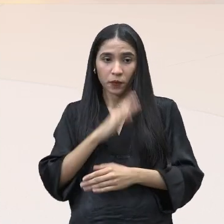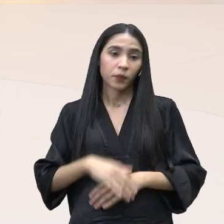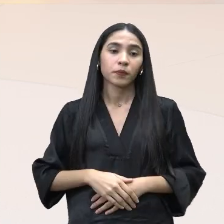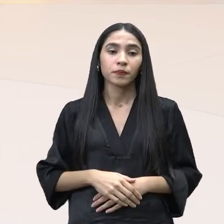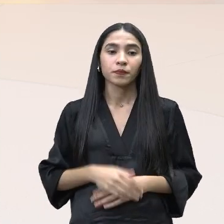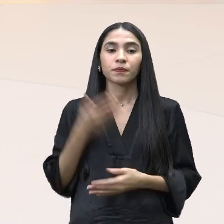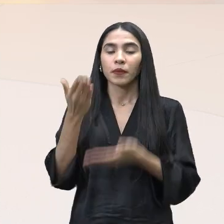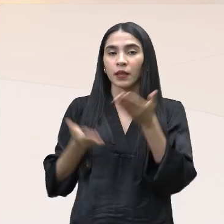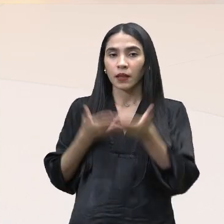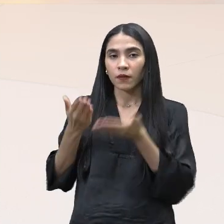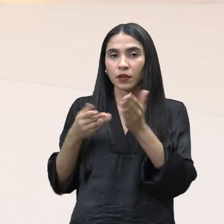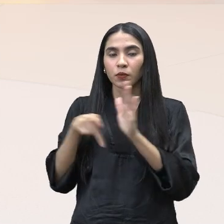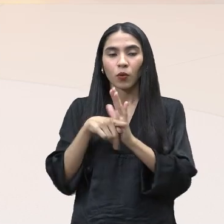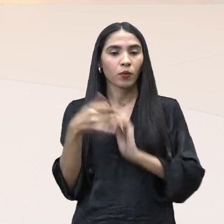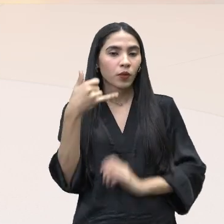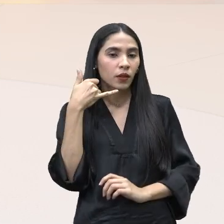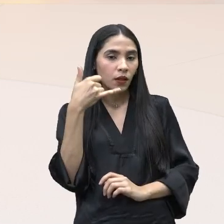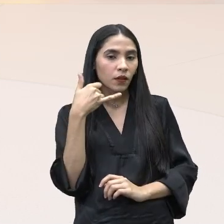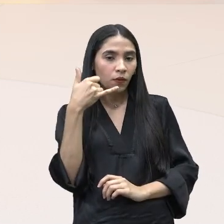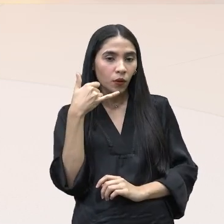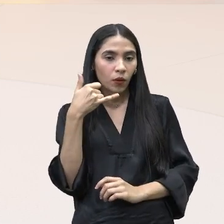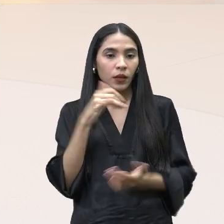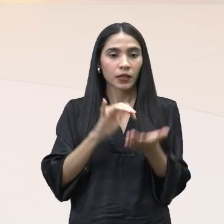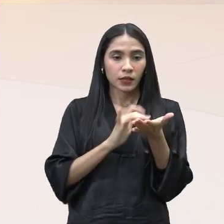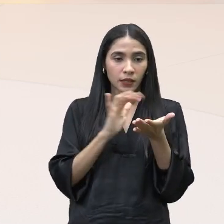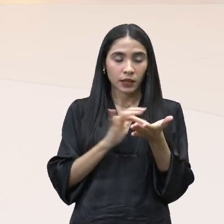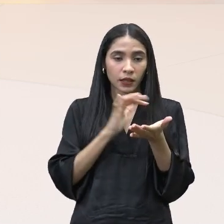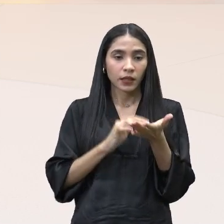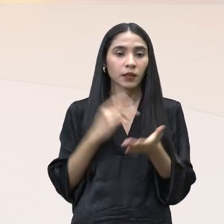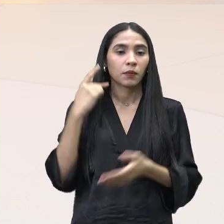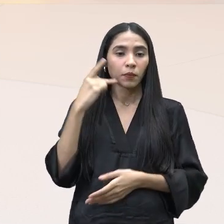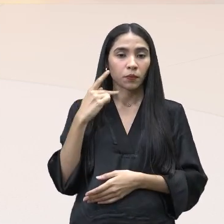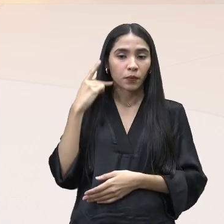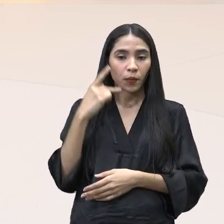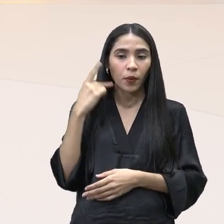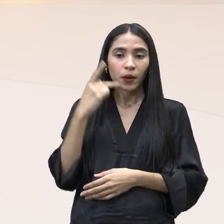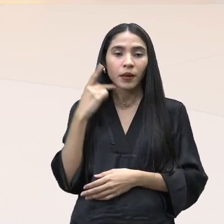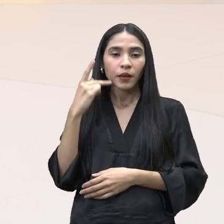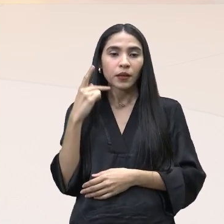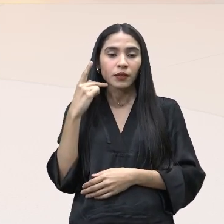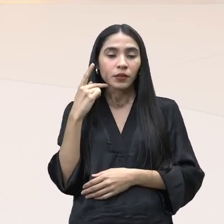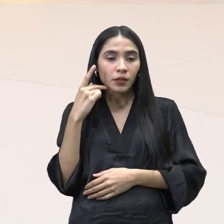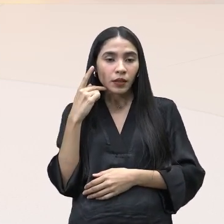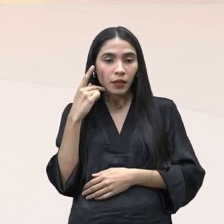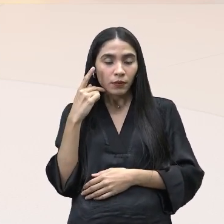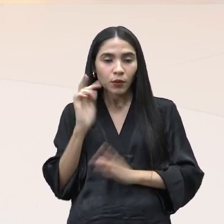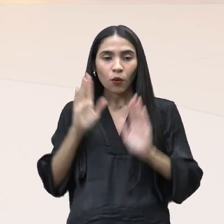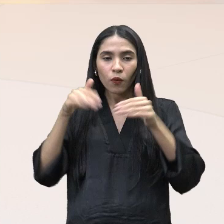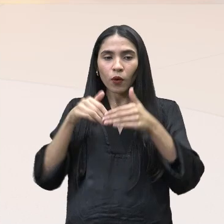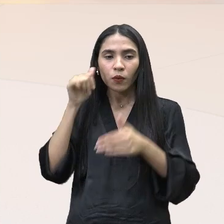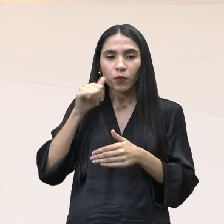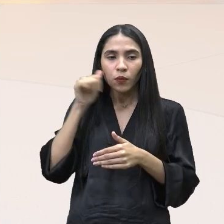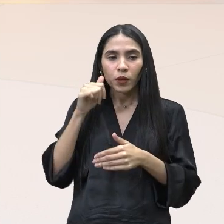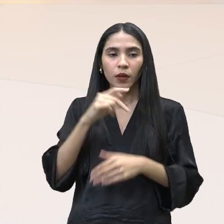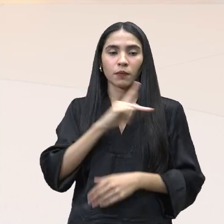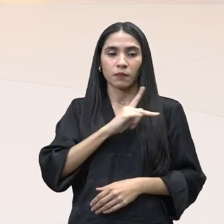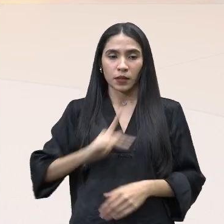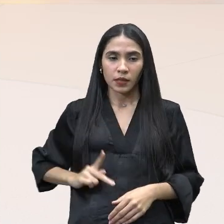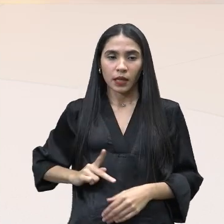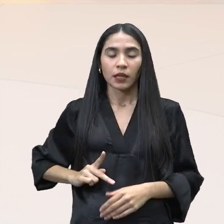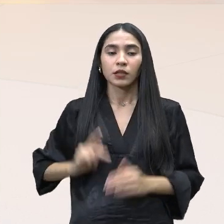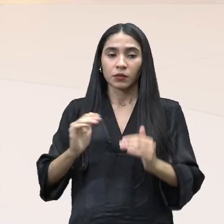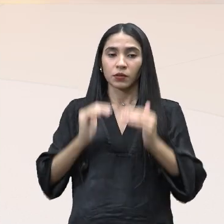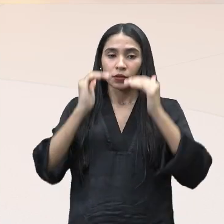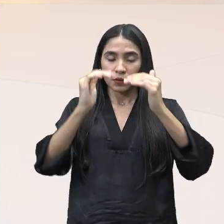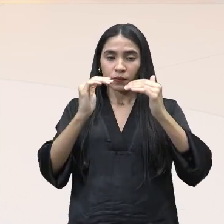de atendimento telefônico da Secretaria de Políticas para as Mulheres da Presidência da